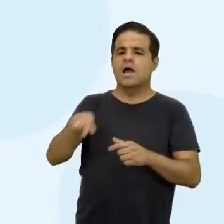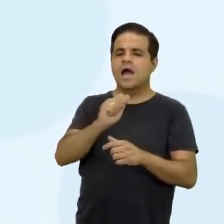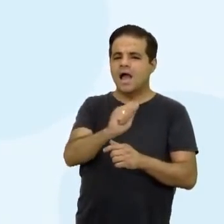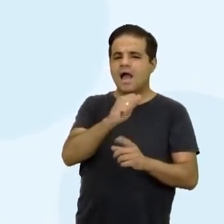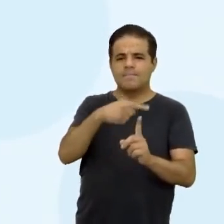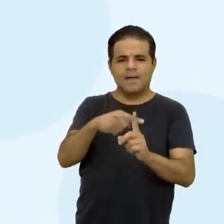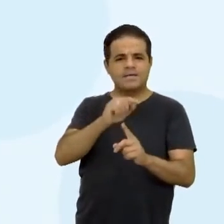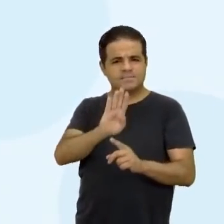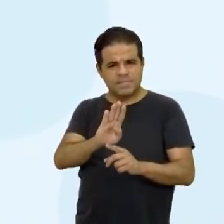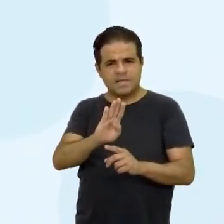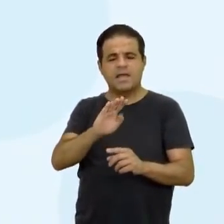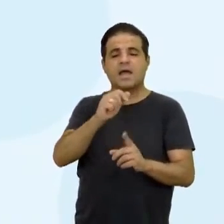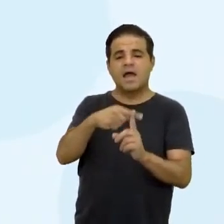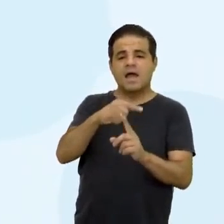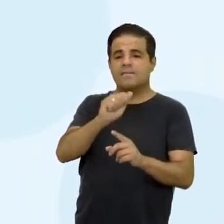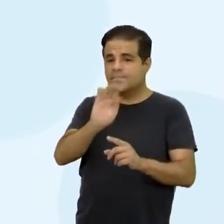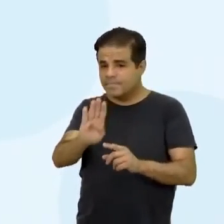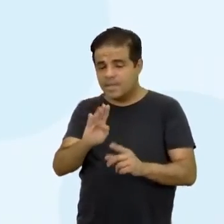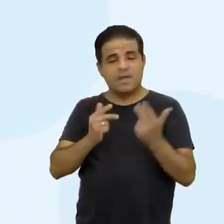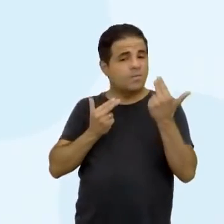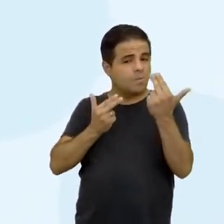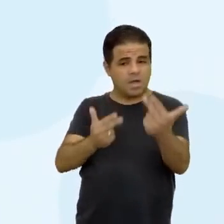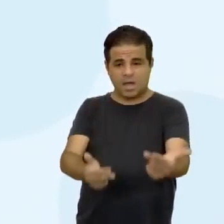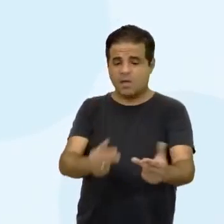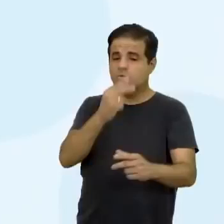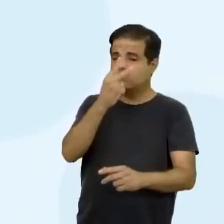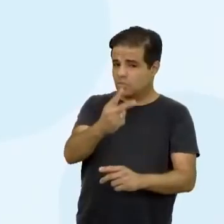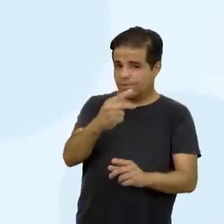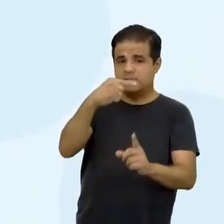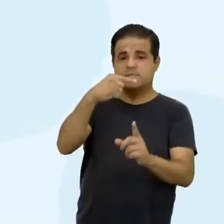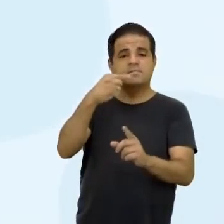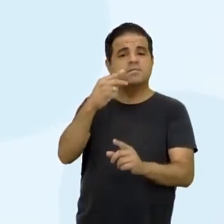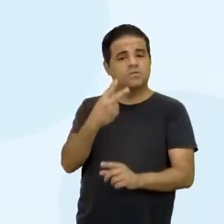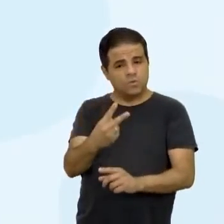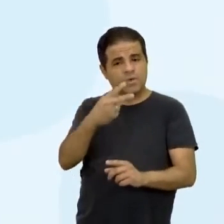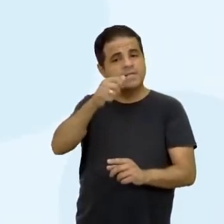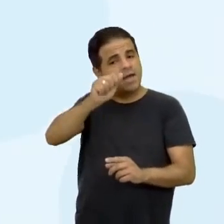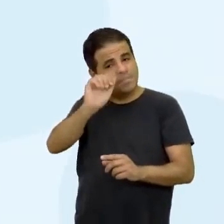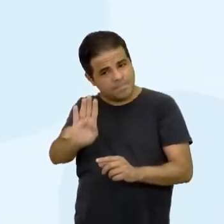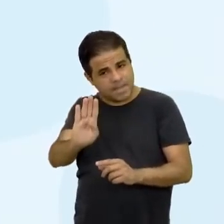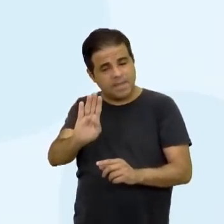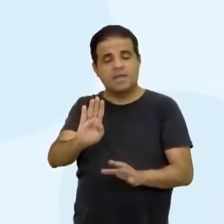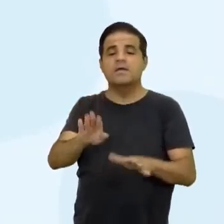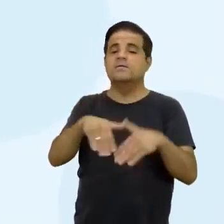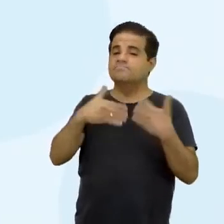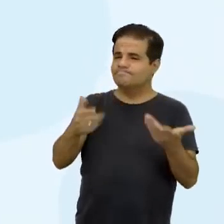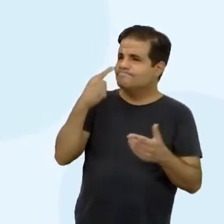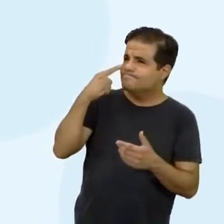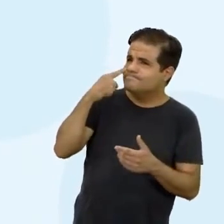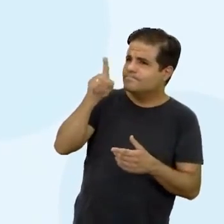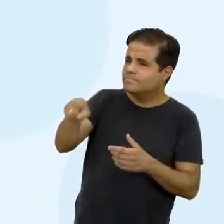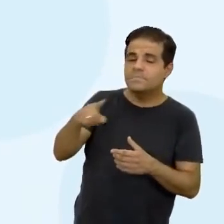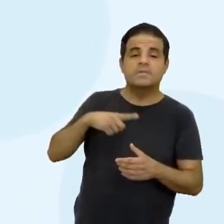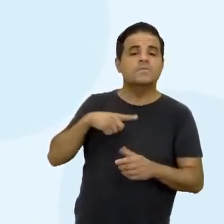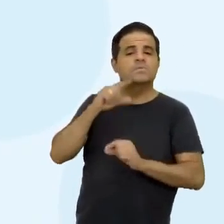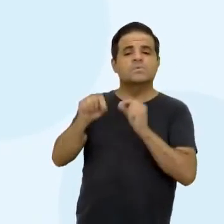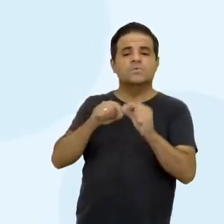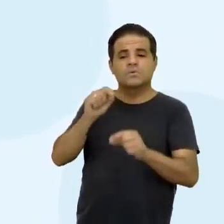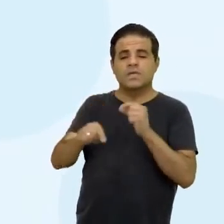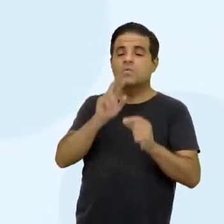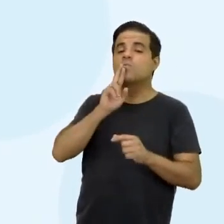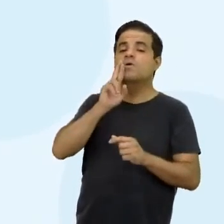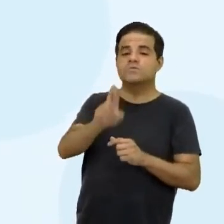ó abbema sabe é a mesma coisa que 2ab Então olha o que a gente tem